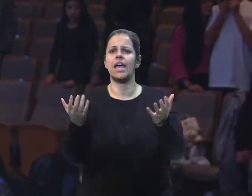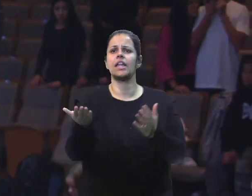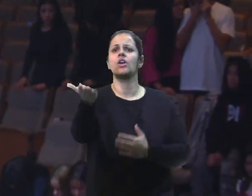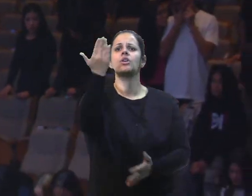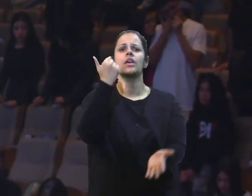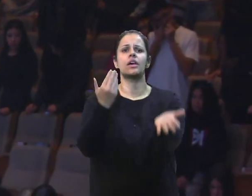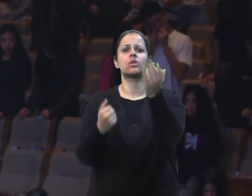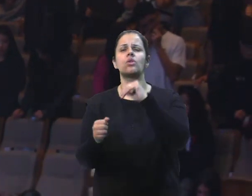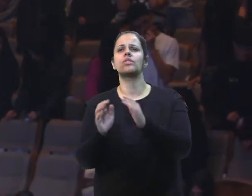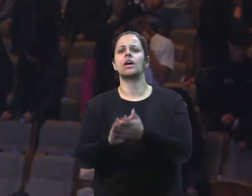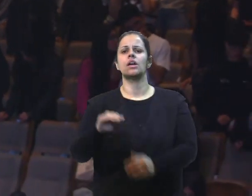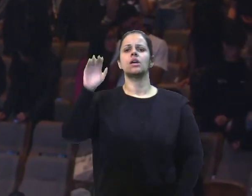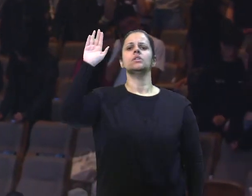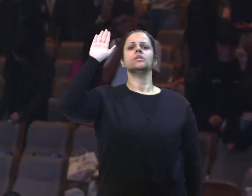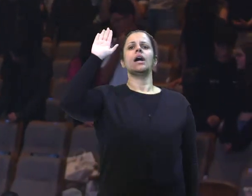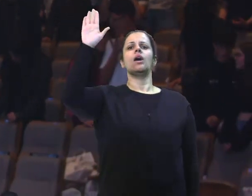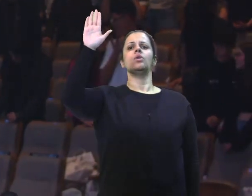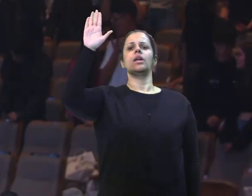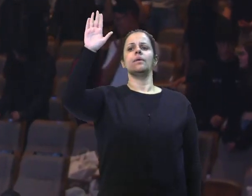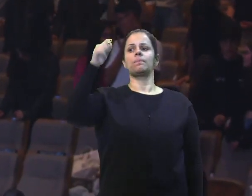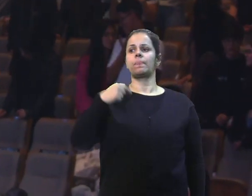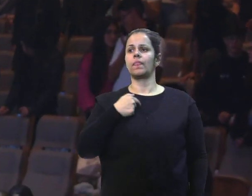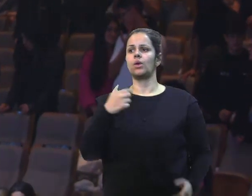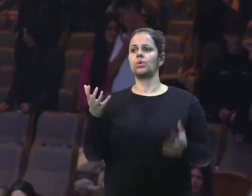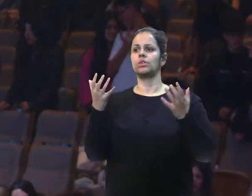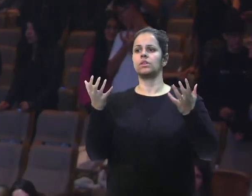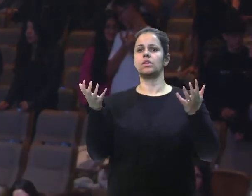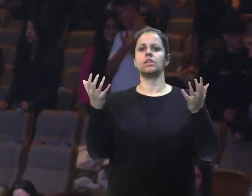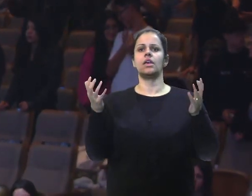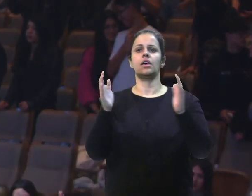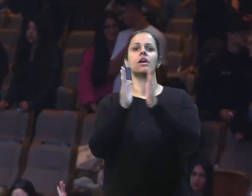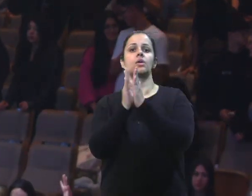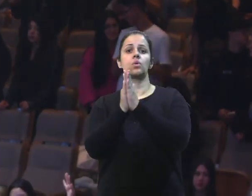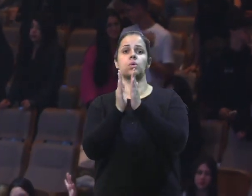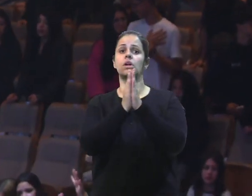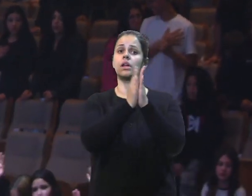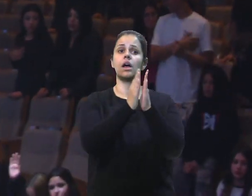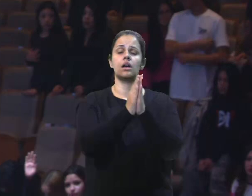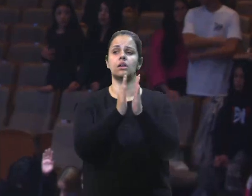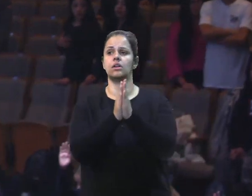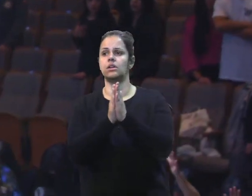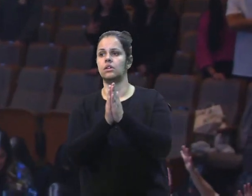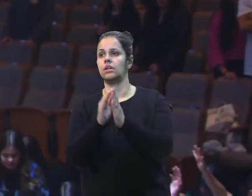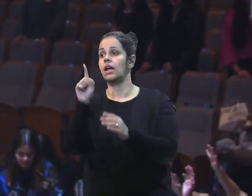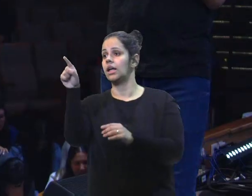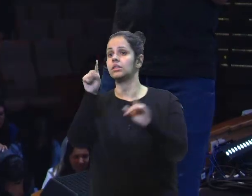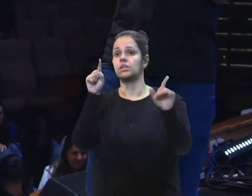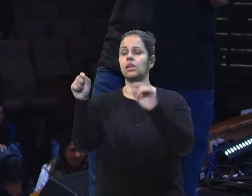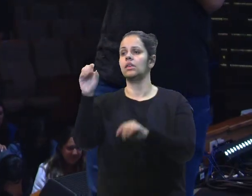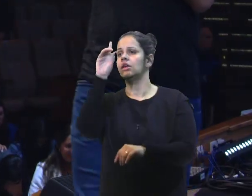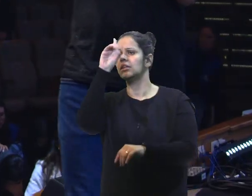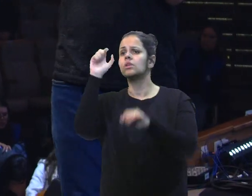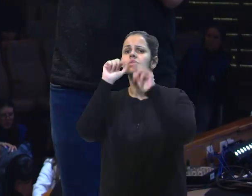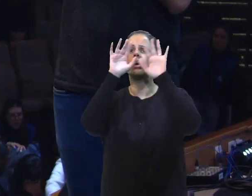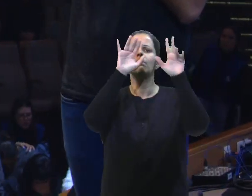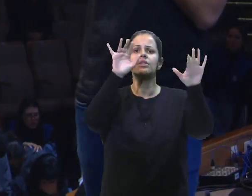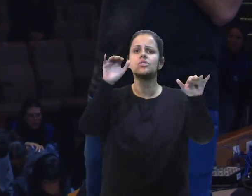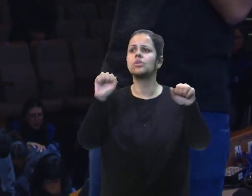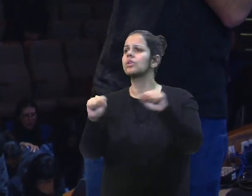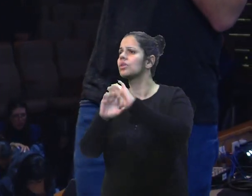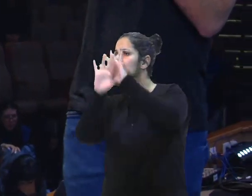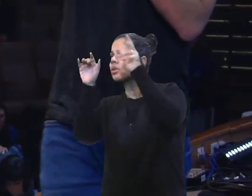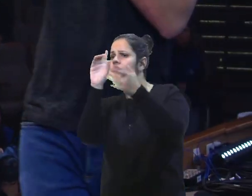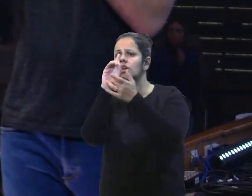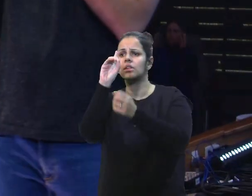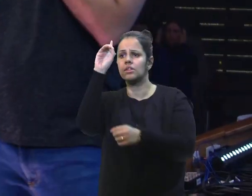você a levantar uma das tuas mãos, porque eu quero orar por você. Tem alguém aqui hoje que quer entregar a sua vida para Jesus? Deus te abençoe, Deus te abençoe, Deus te abençoe. Glória a Deus, filho, Deus